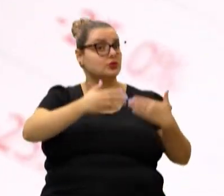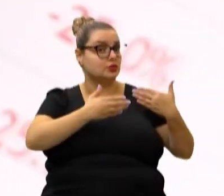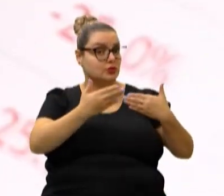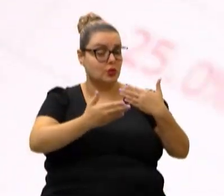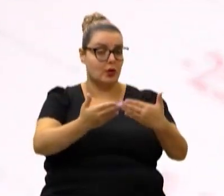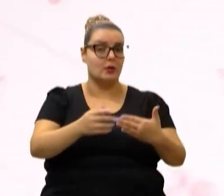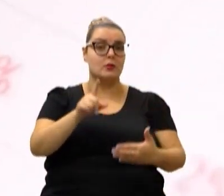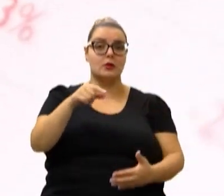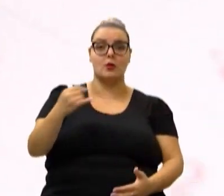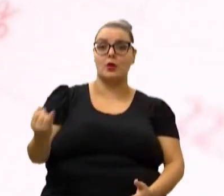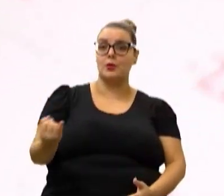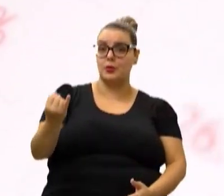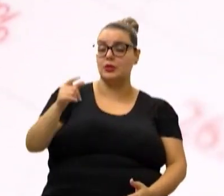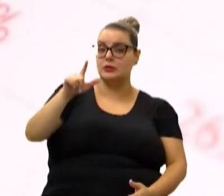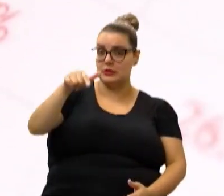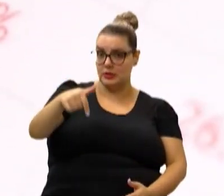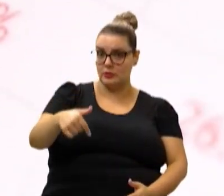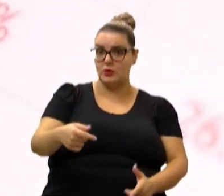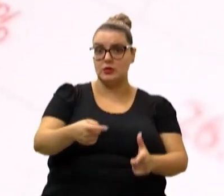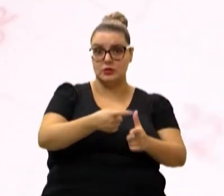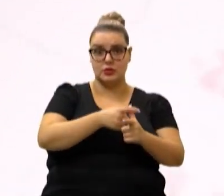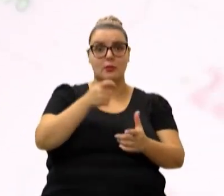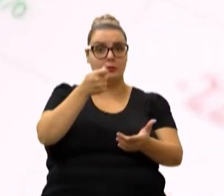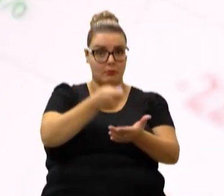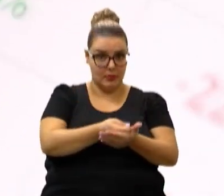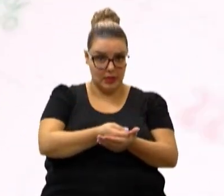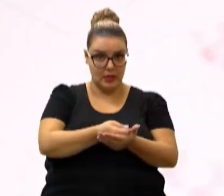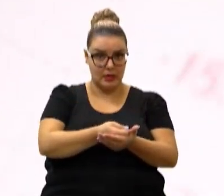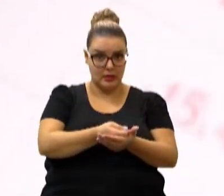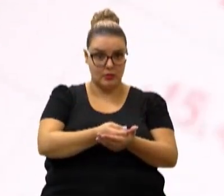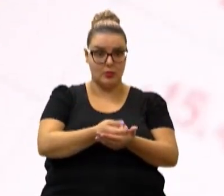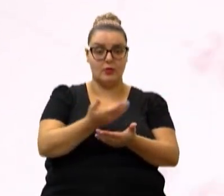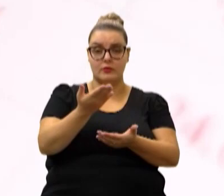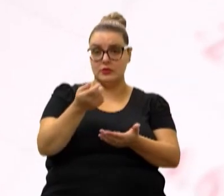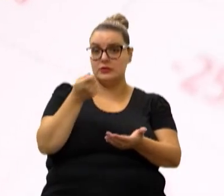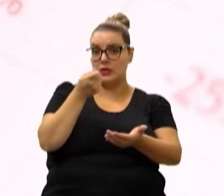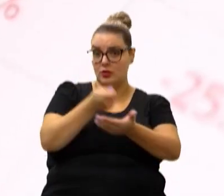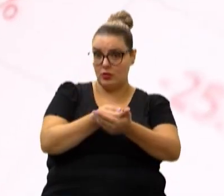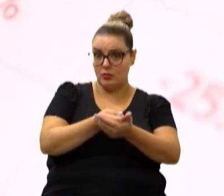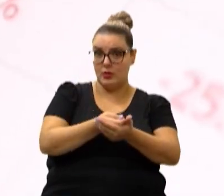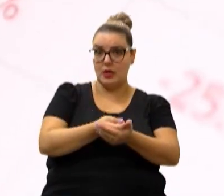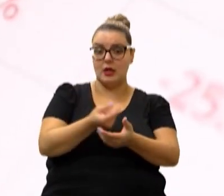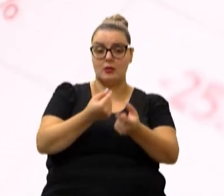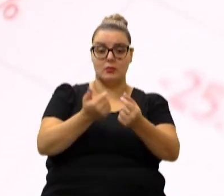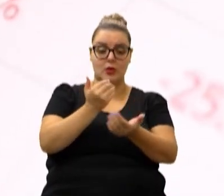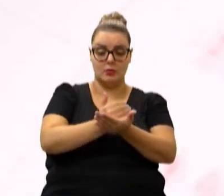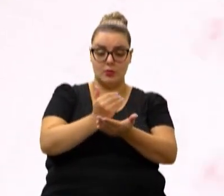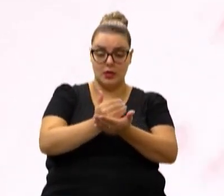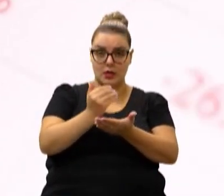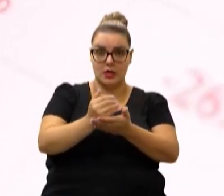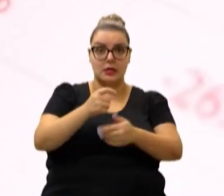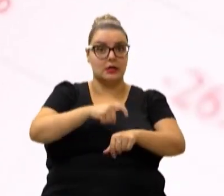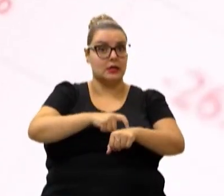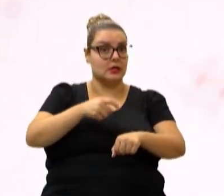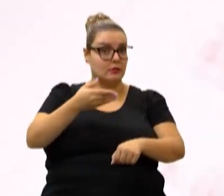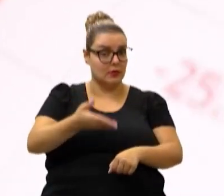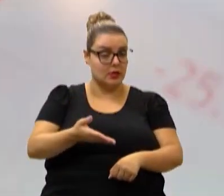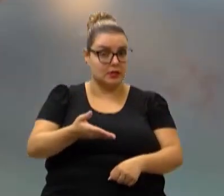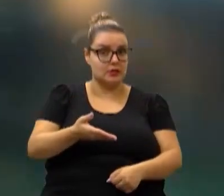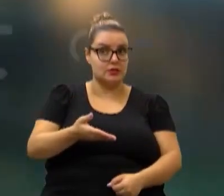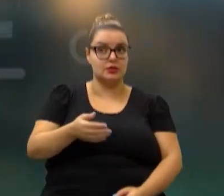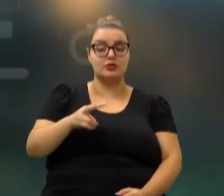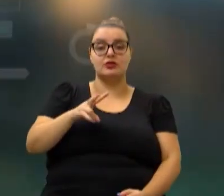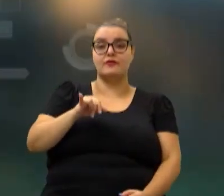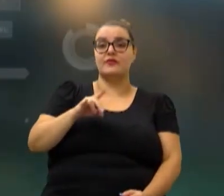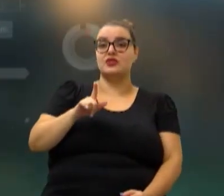histórico. Então aí é importante, depois que as dívidas estão quitadas, você comprar a crédito e durante aquele